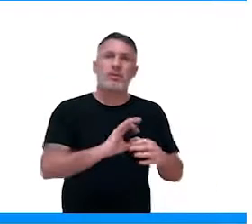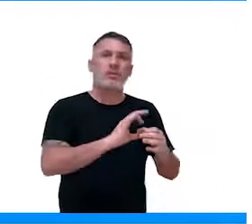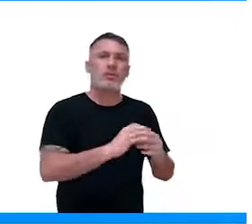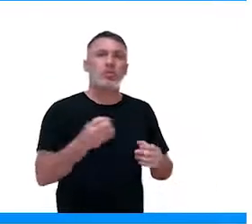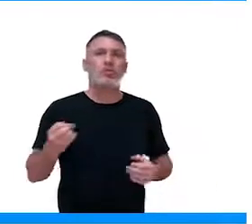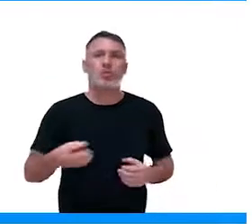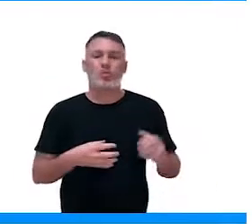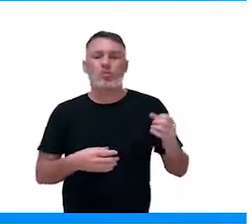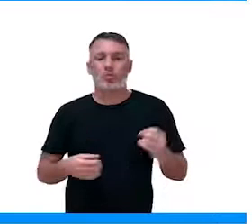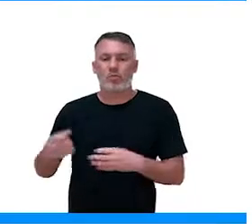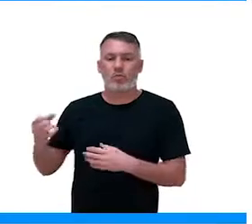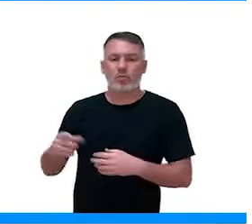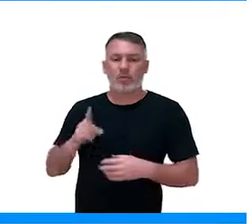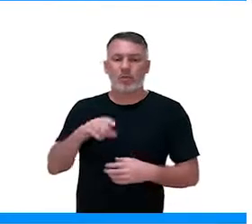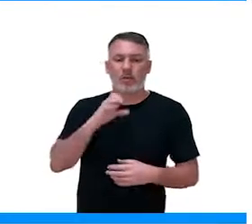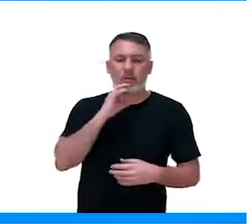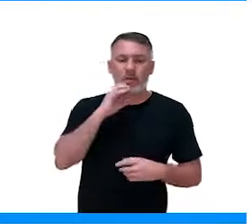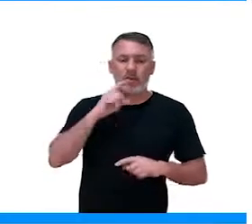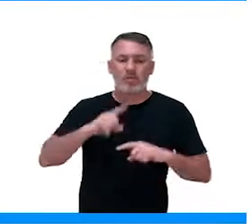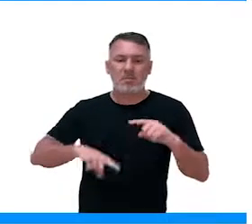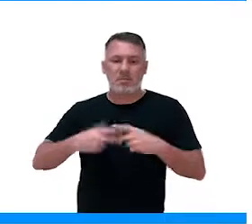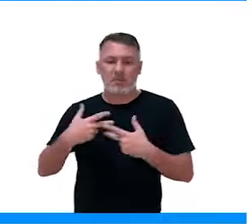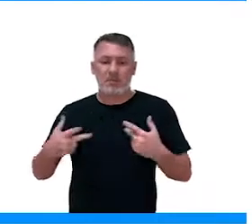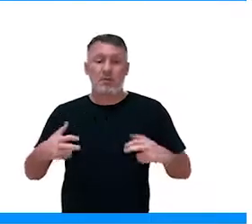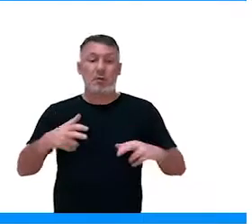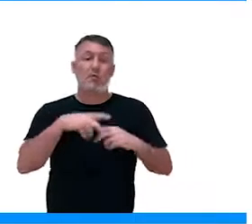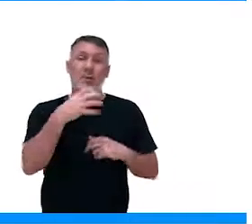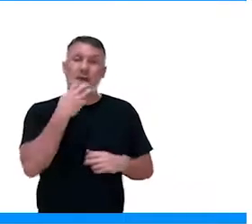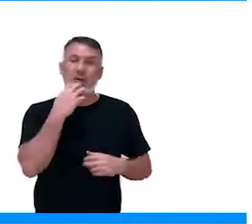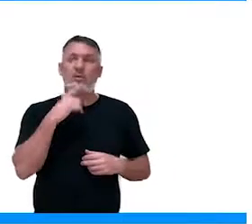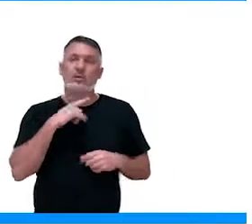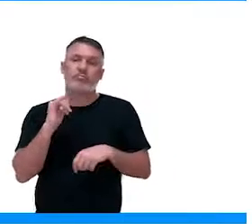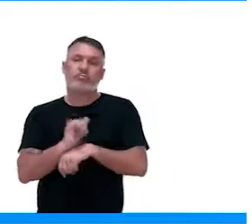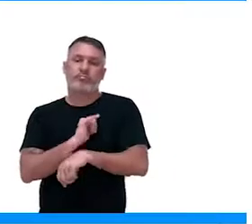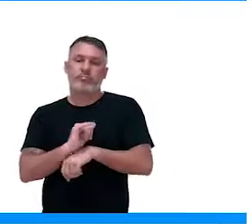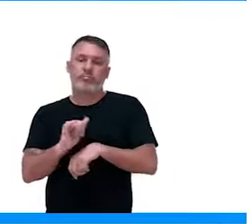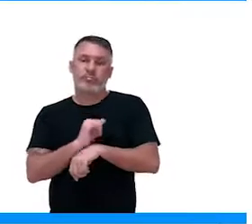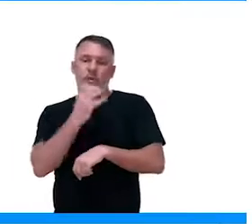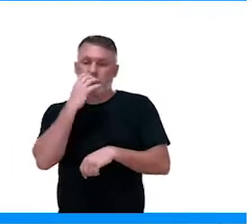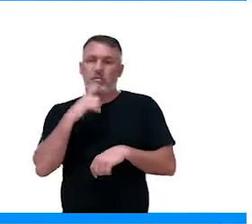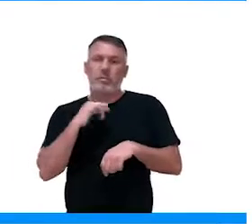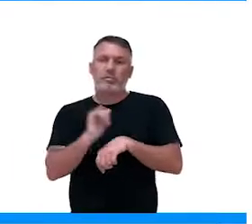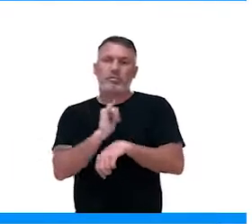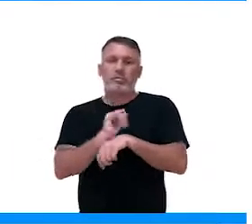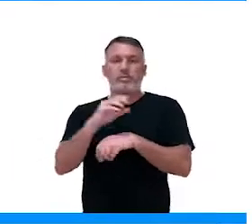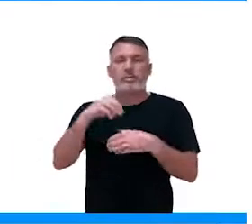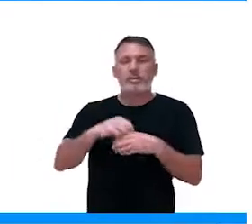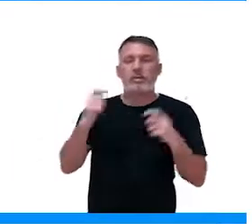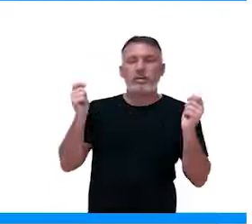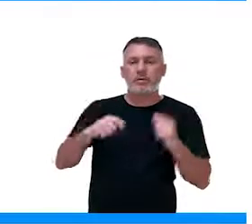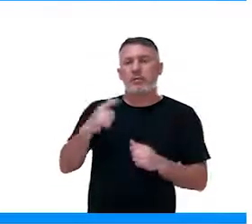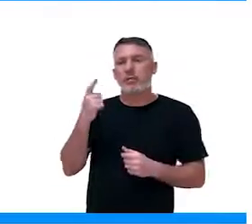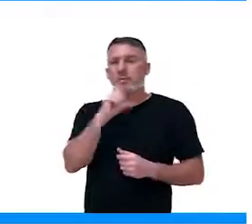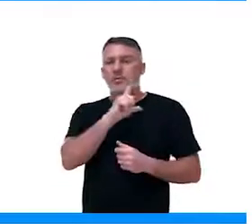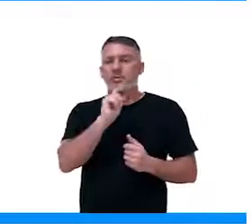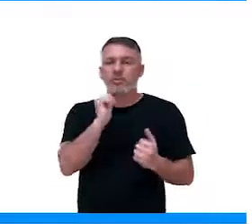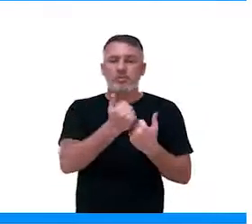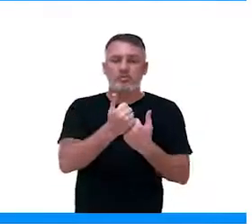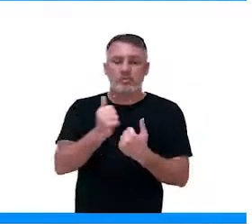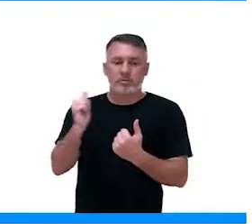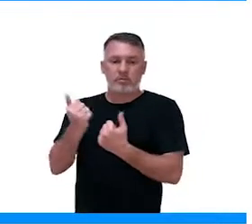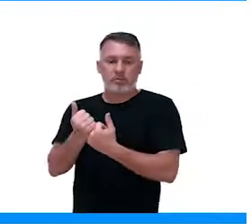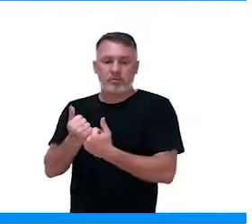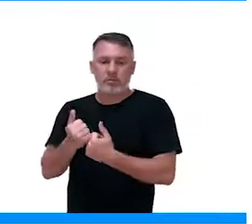novo objeto. Então, os cachorros eles têm esse mecanismo que permite a incrementação de um